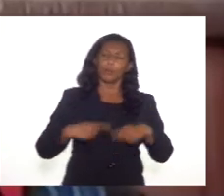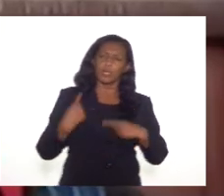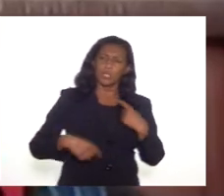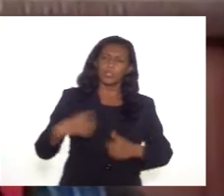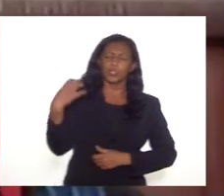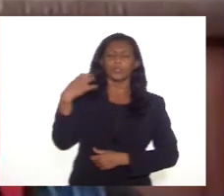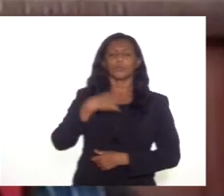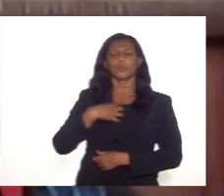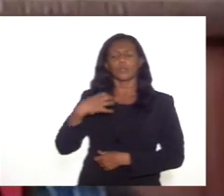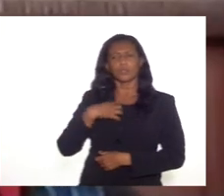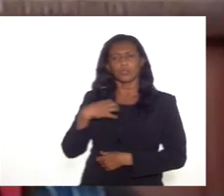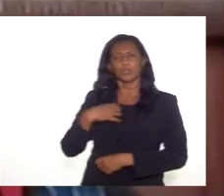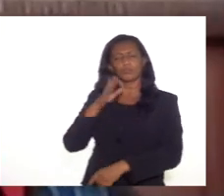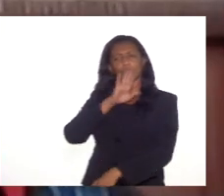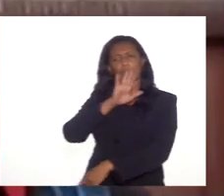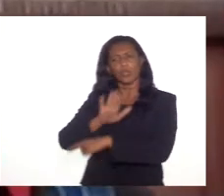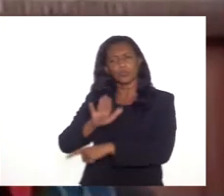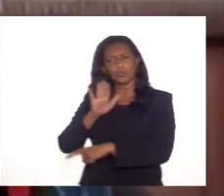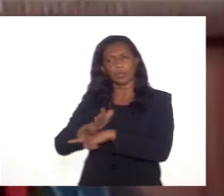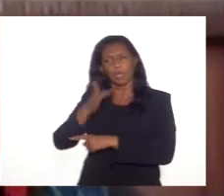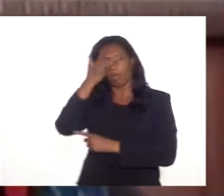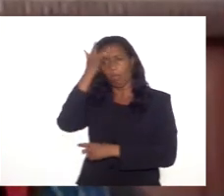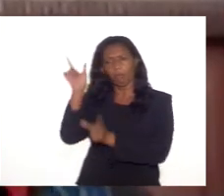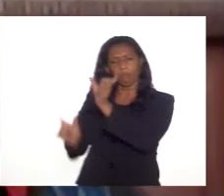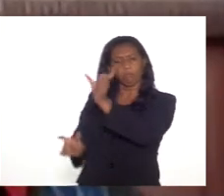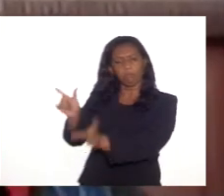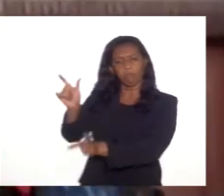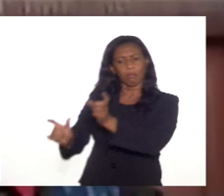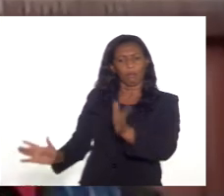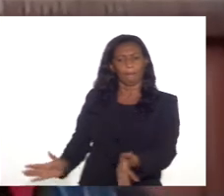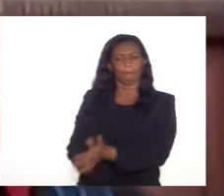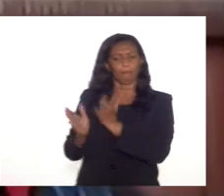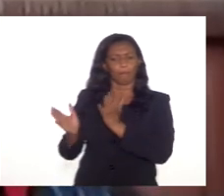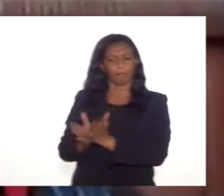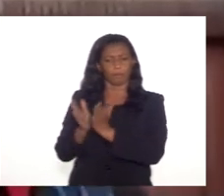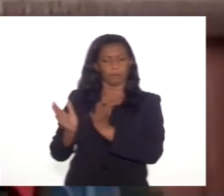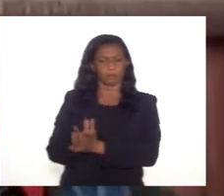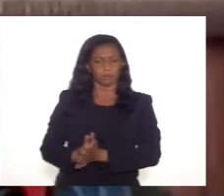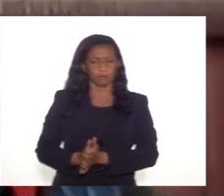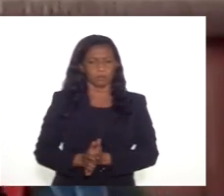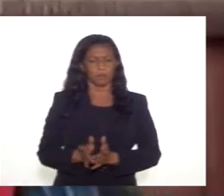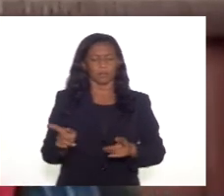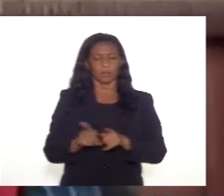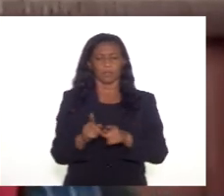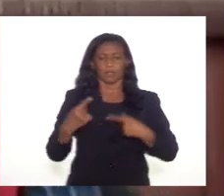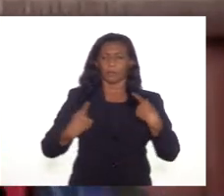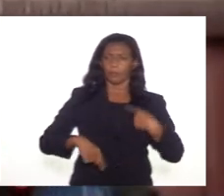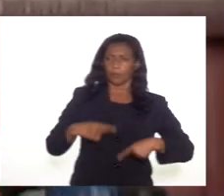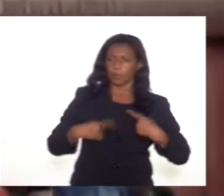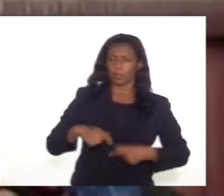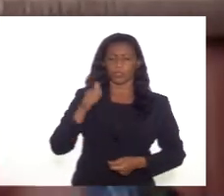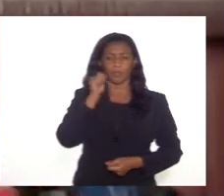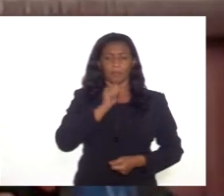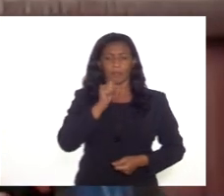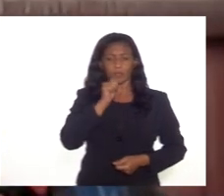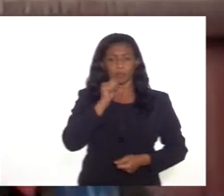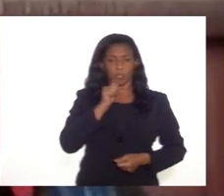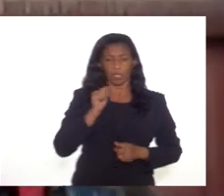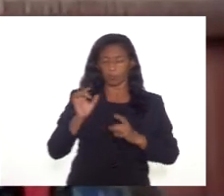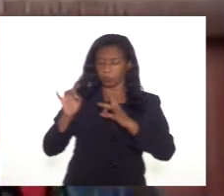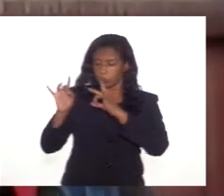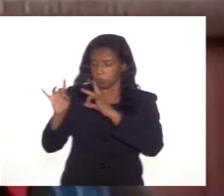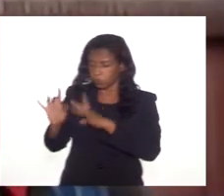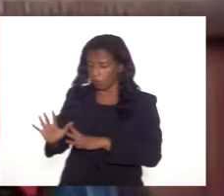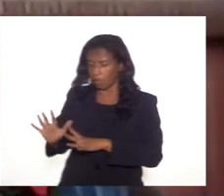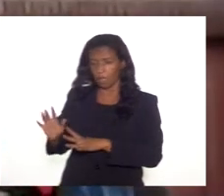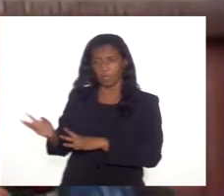socorrer as populações mais vulneráveis e, dentre essas, as políticas para as mulheres que deixaram de